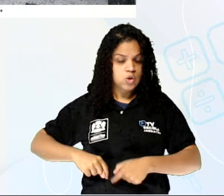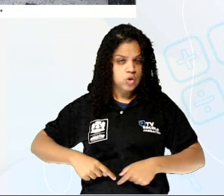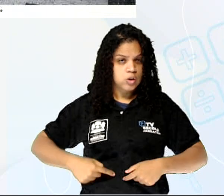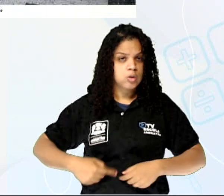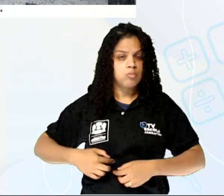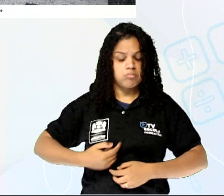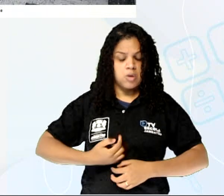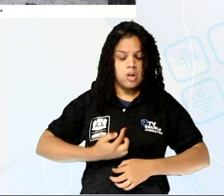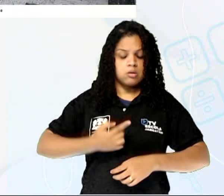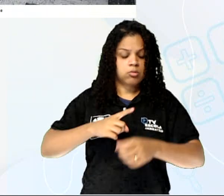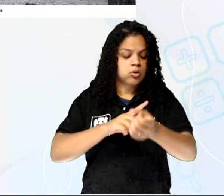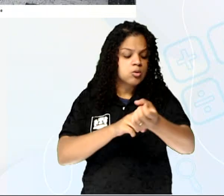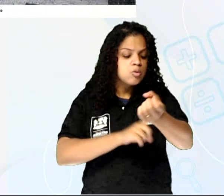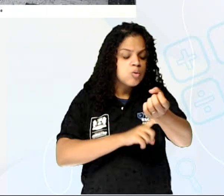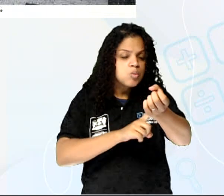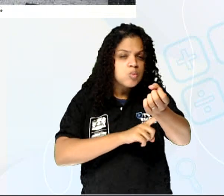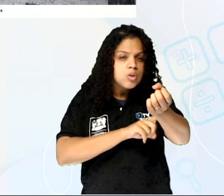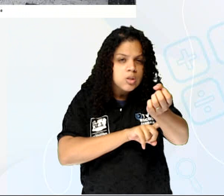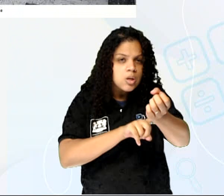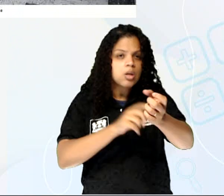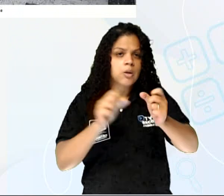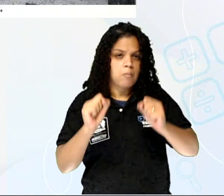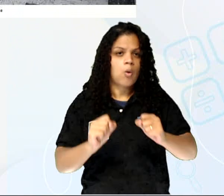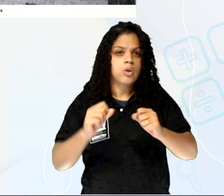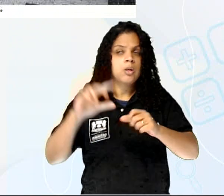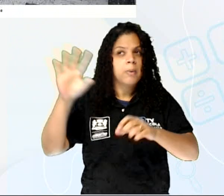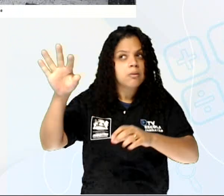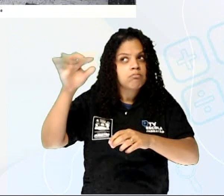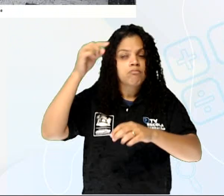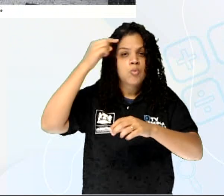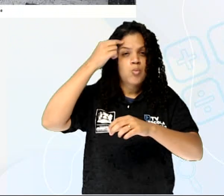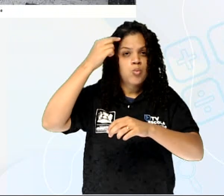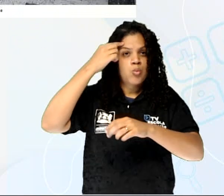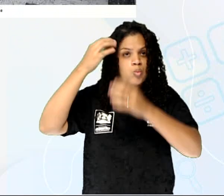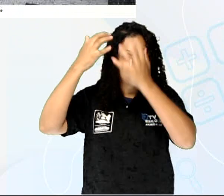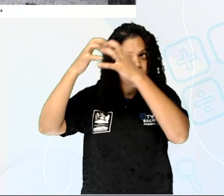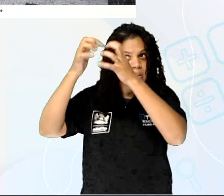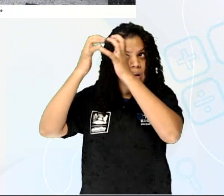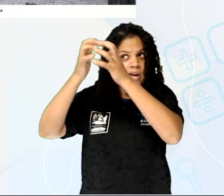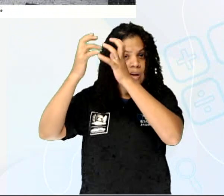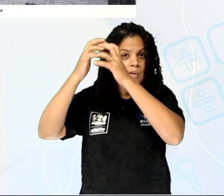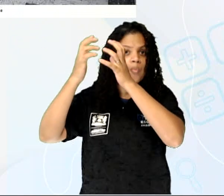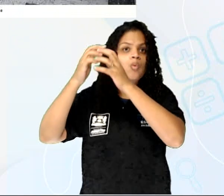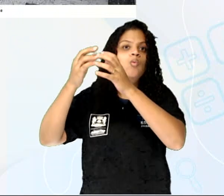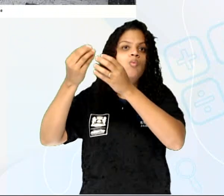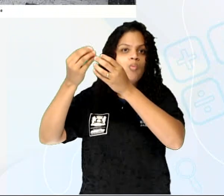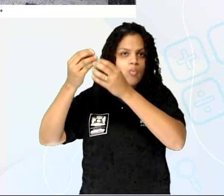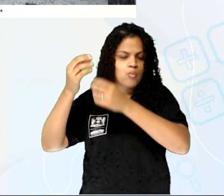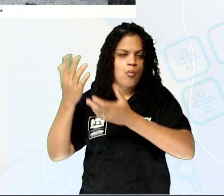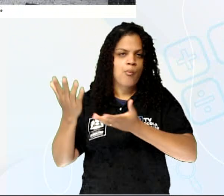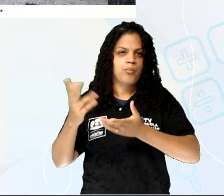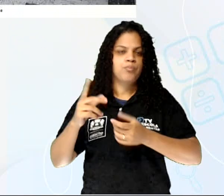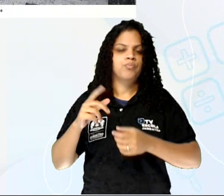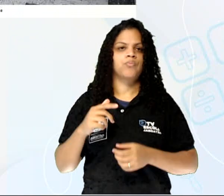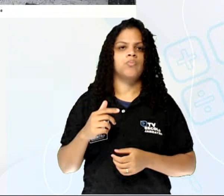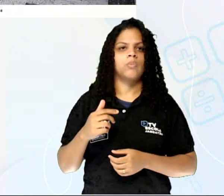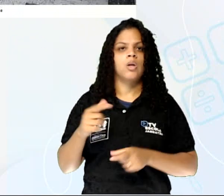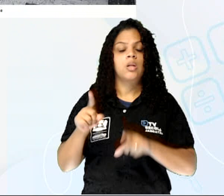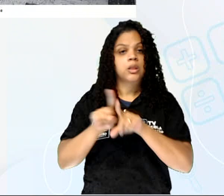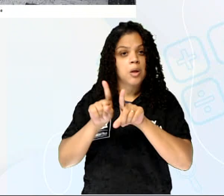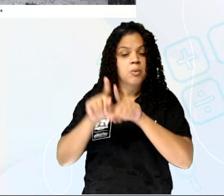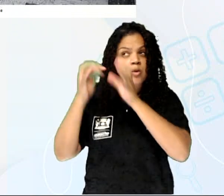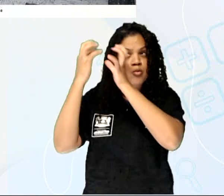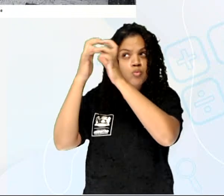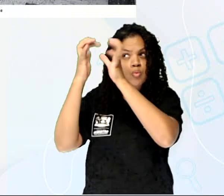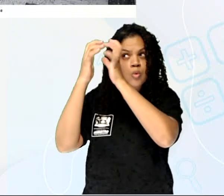a corrente sanguínea e pode atingir o cérebro. Quando a infecção ataca o sistema nervoso, destrói os neurônios motores e